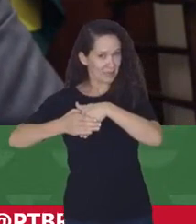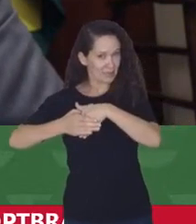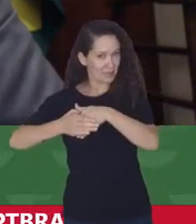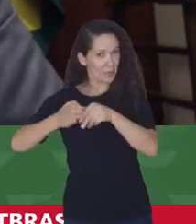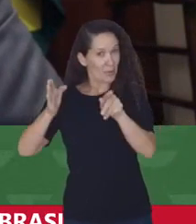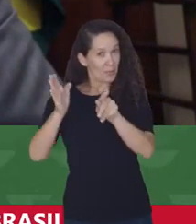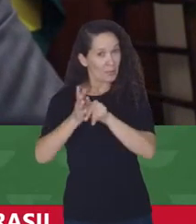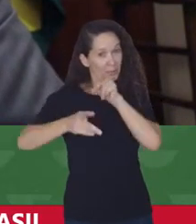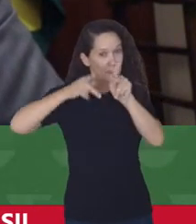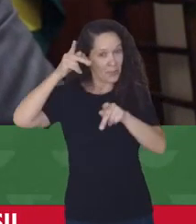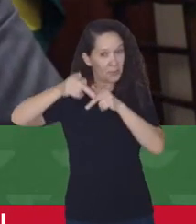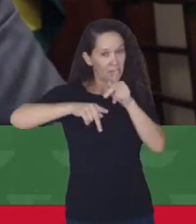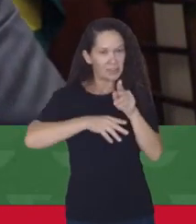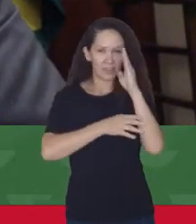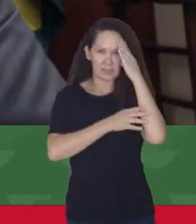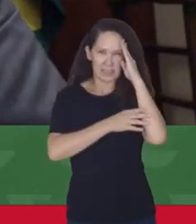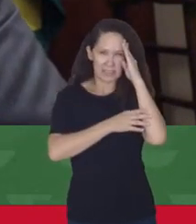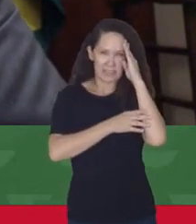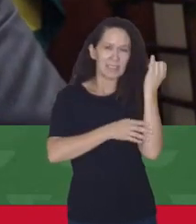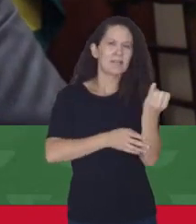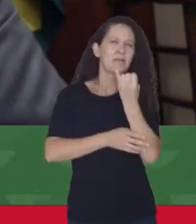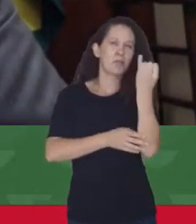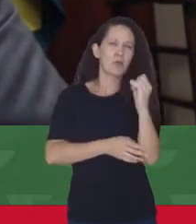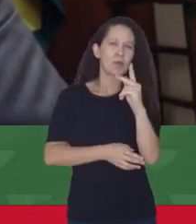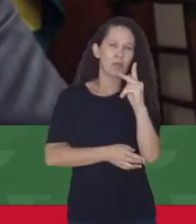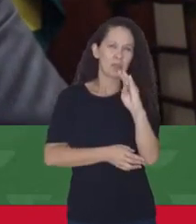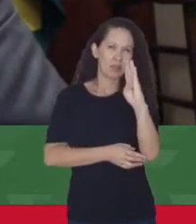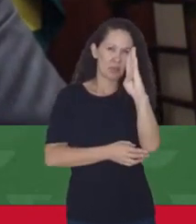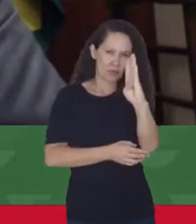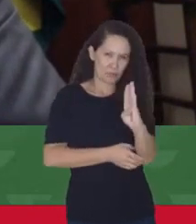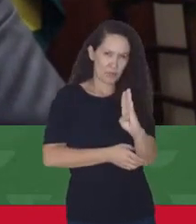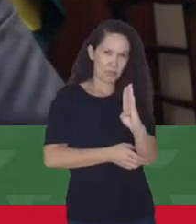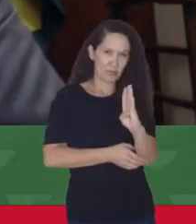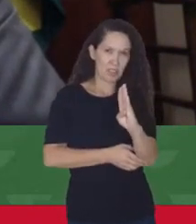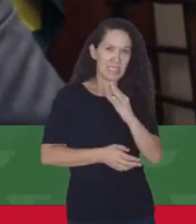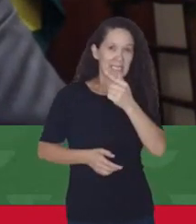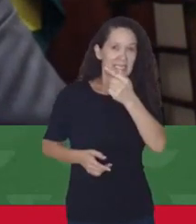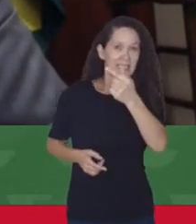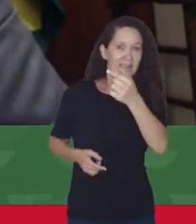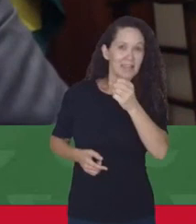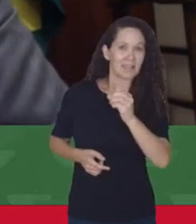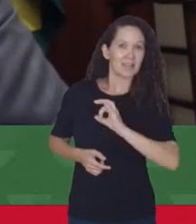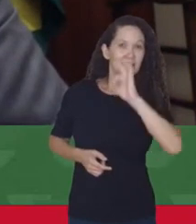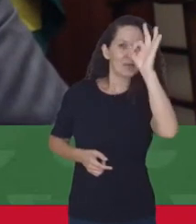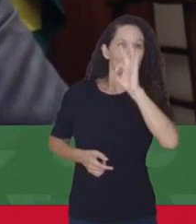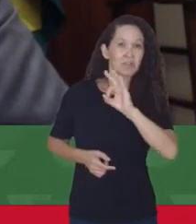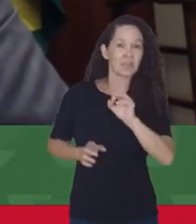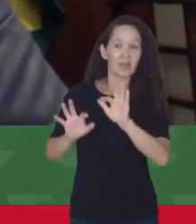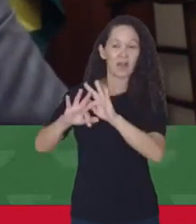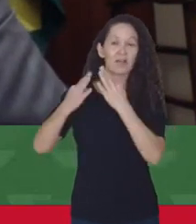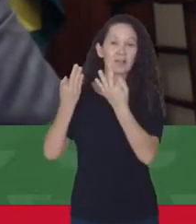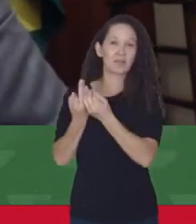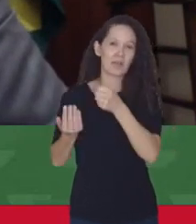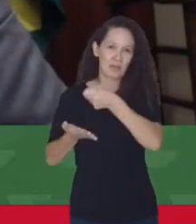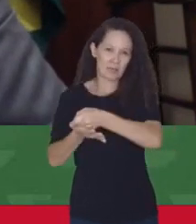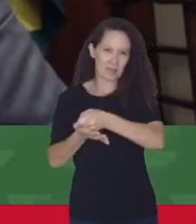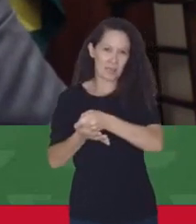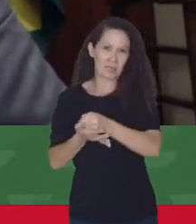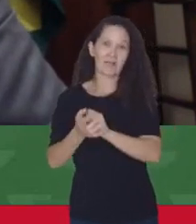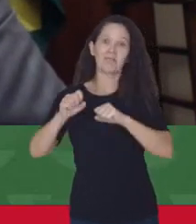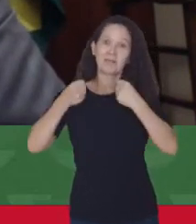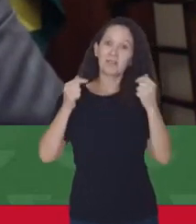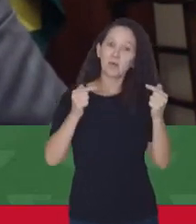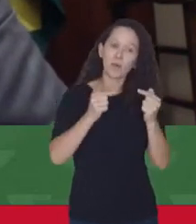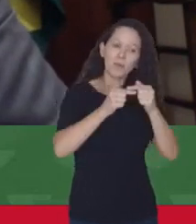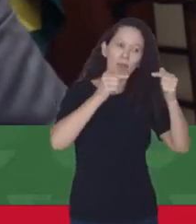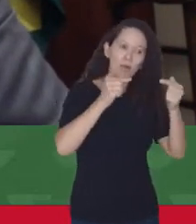É bom entender que o nosso PIB, mais de 70%, vem do consumo de famílias. Então ali nós precisamos combinar um conjunto de ações, no